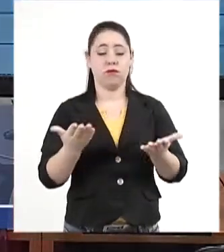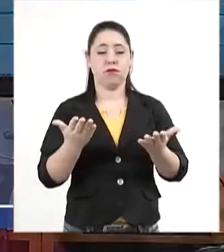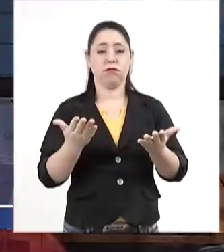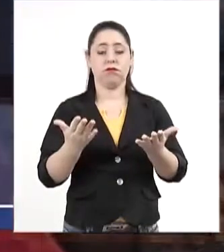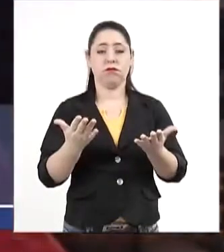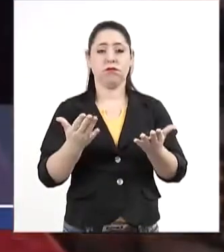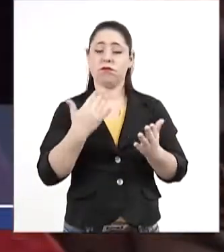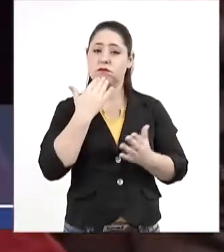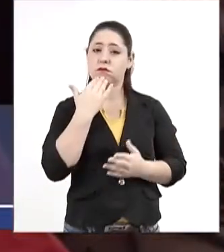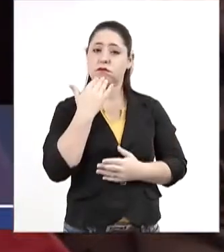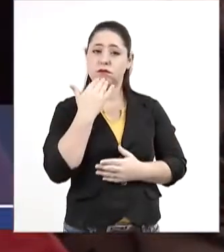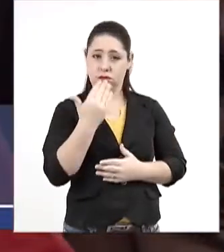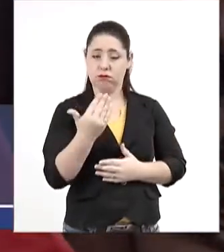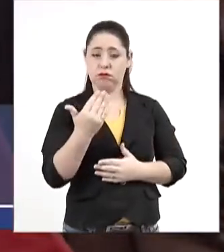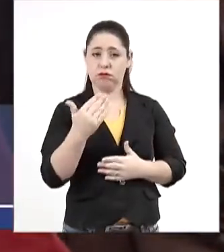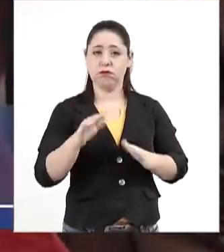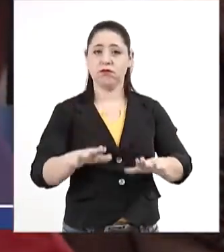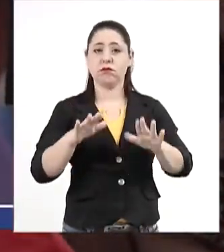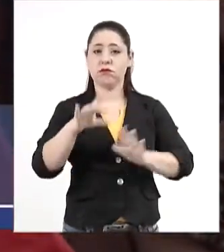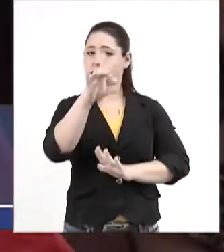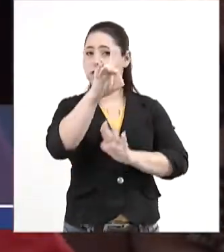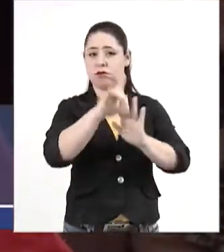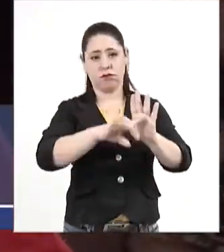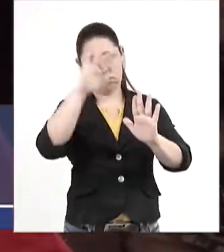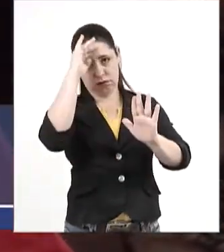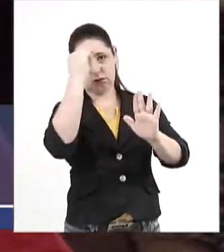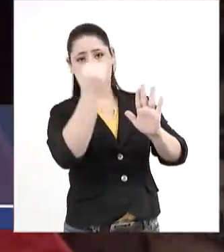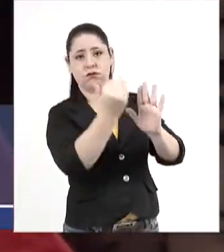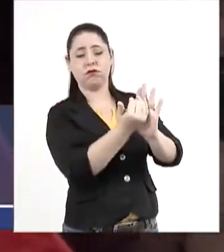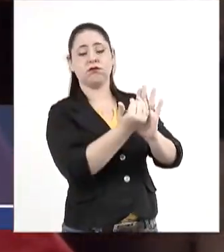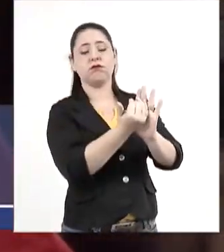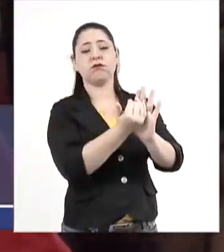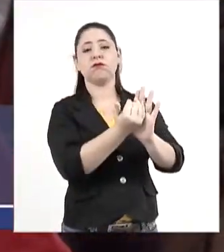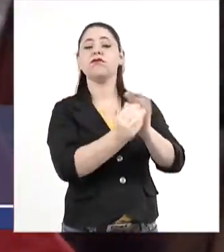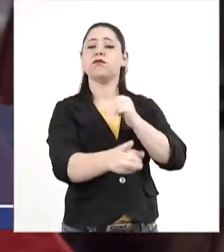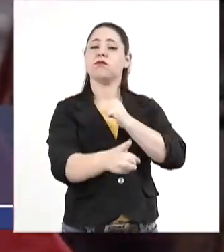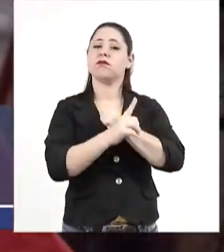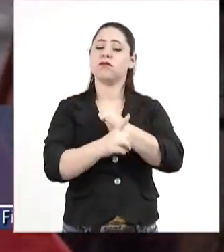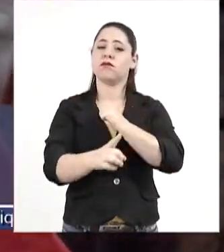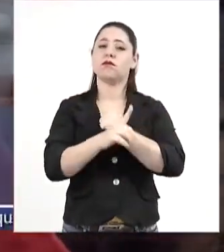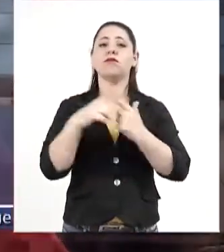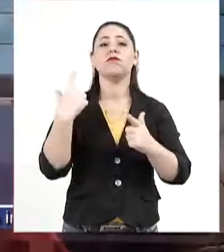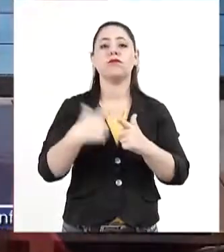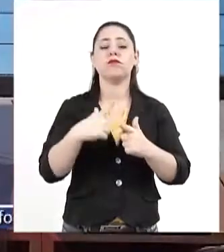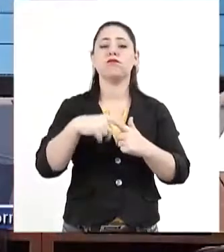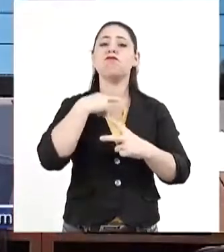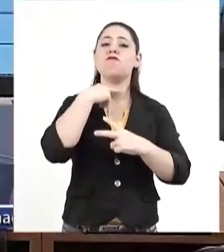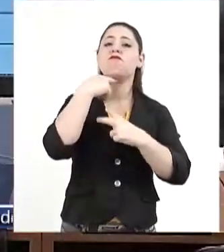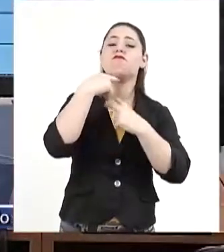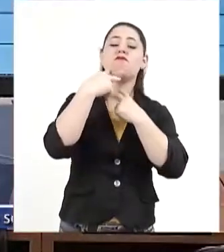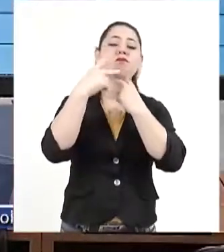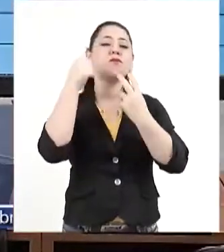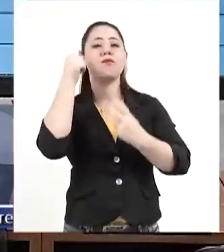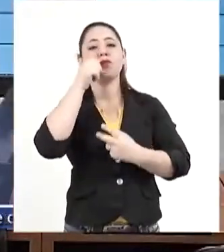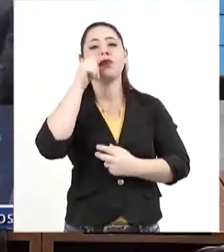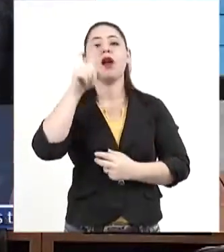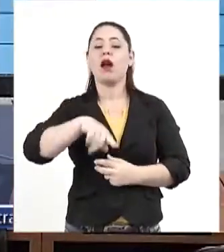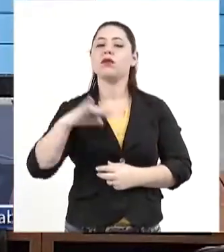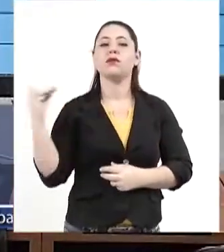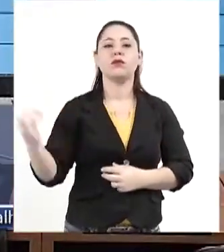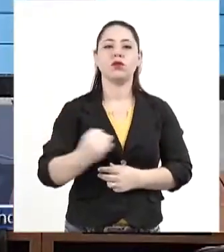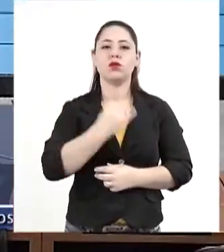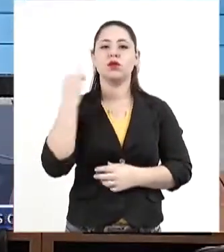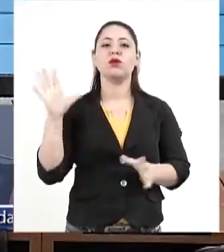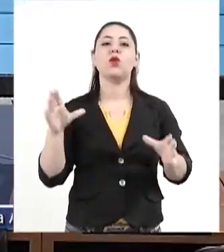as reivindicações e os direitos de vocês sejam atendidos, porque a voz das mulheres é importante